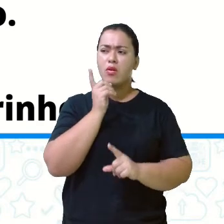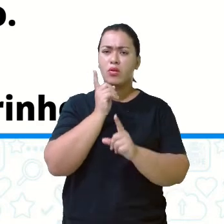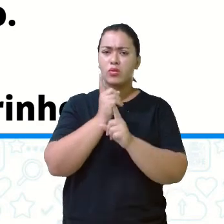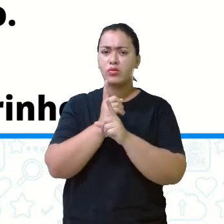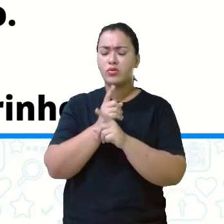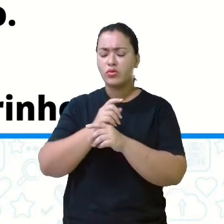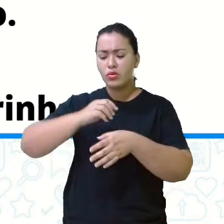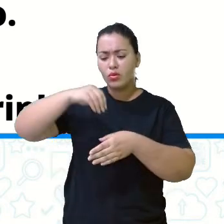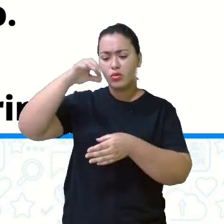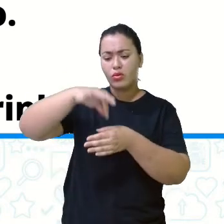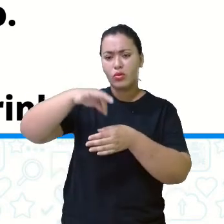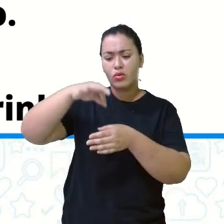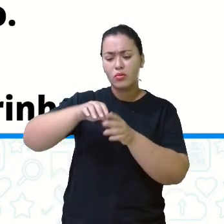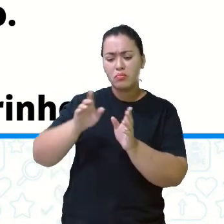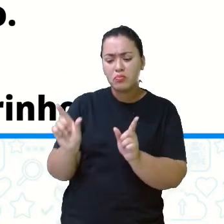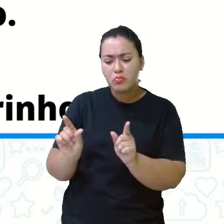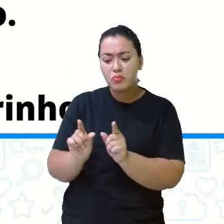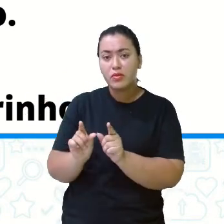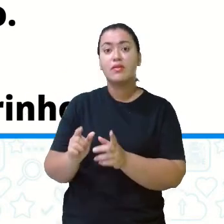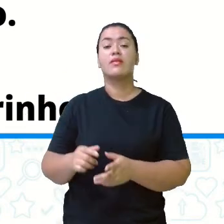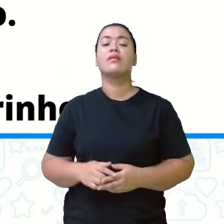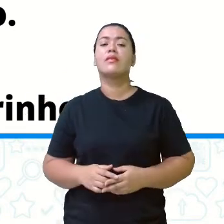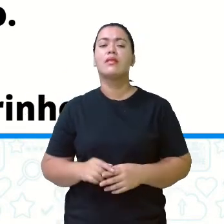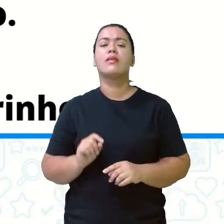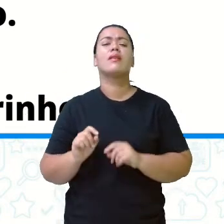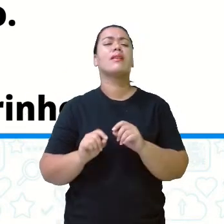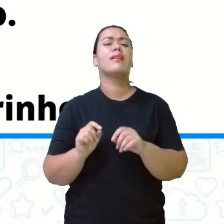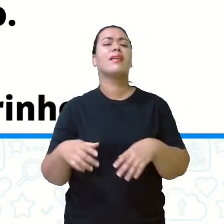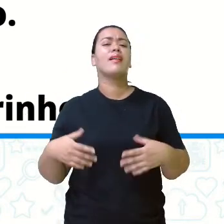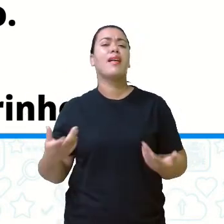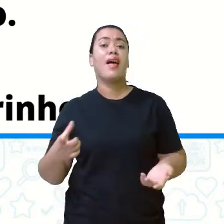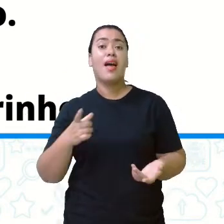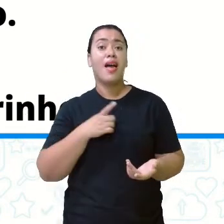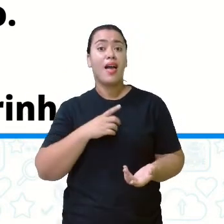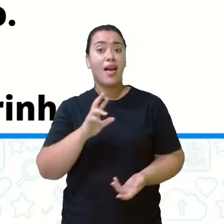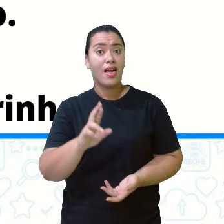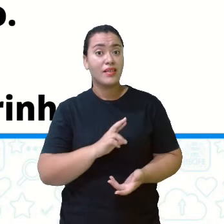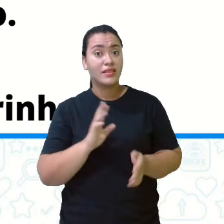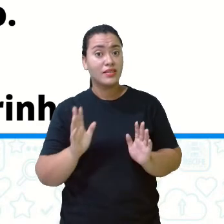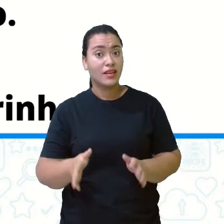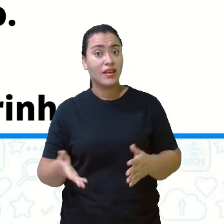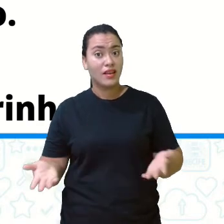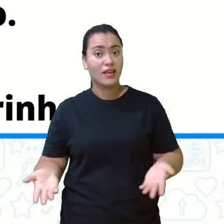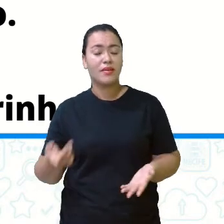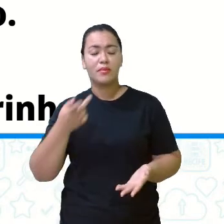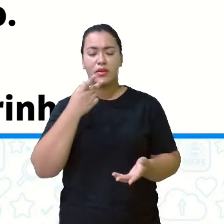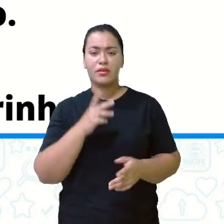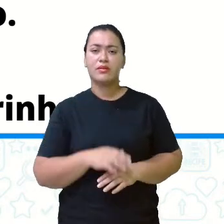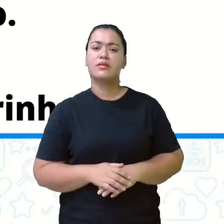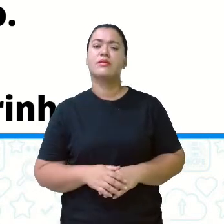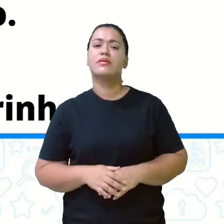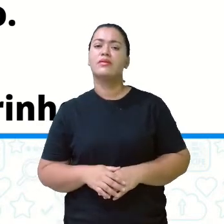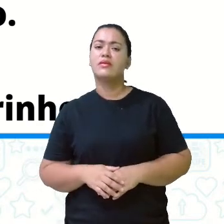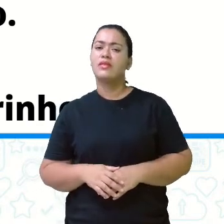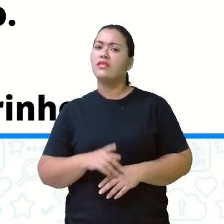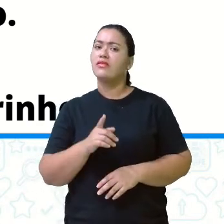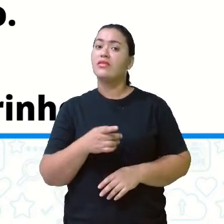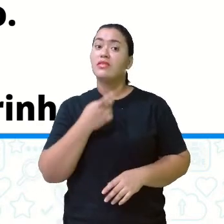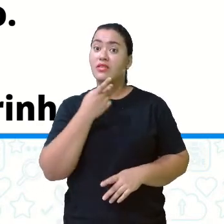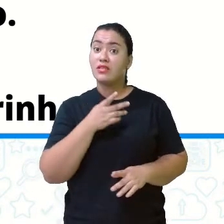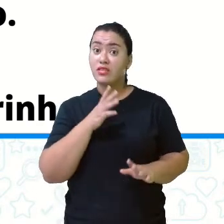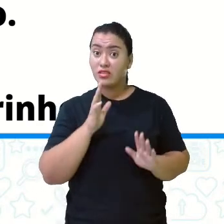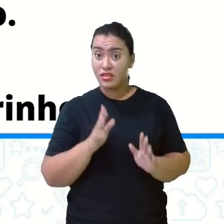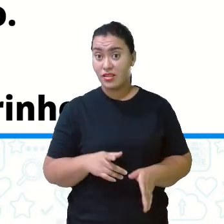cofrinho. O que é que a gente tem aí, professora Márcia? Olha, temos respostas? Temos, viu, professora Mauricéia? Você não tinha nem